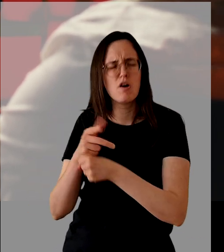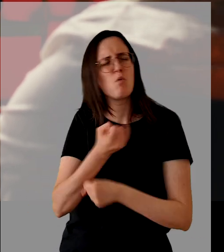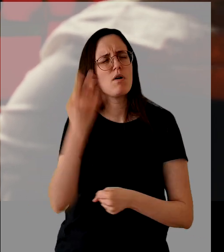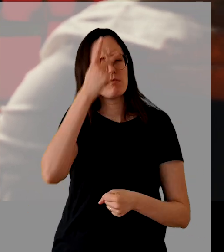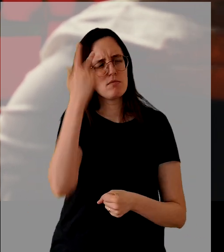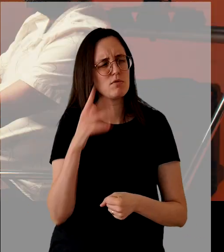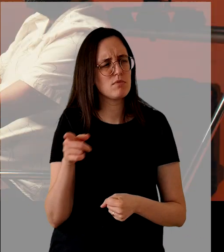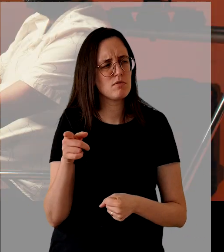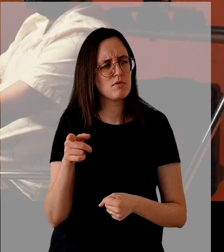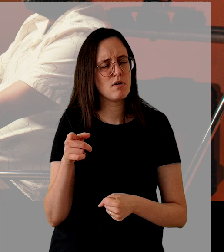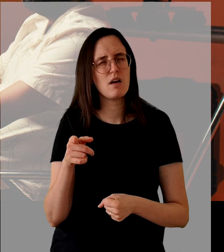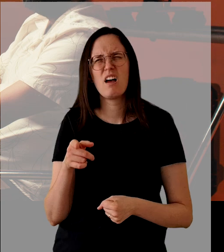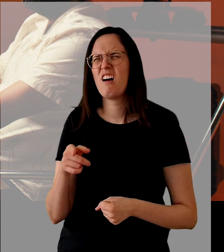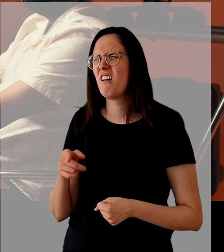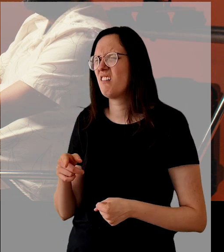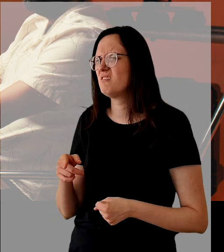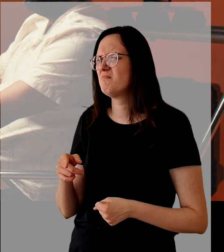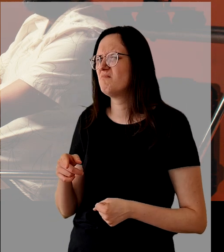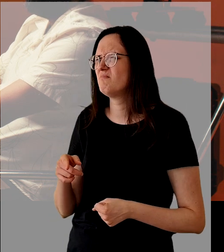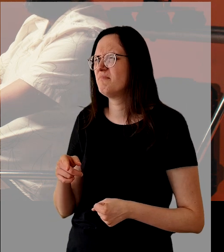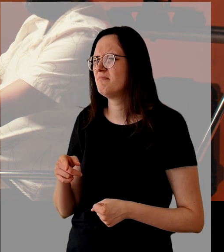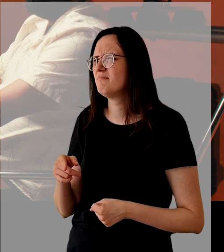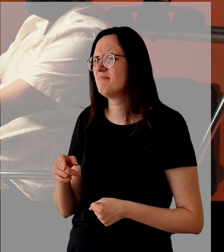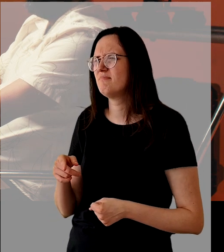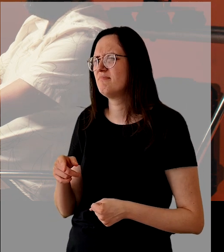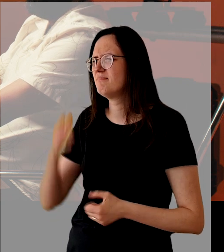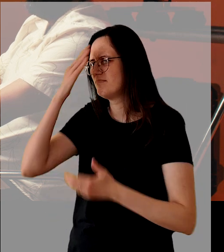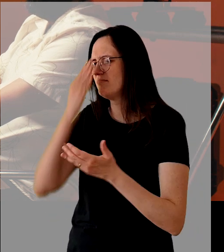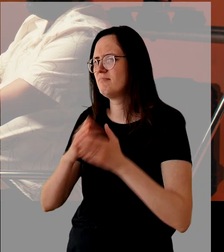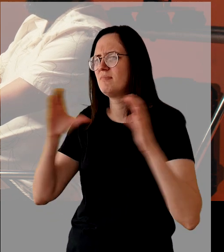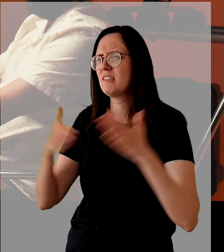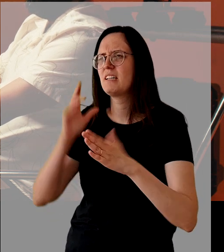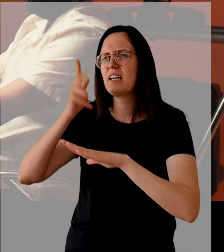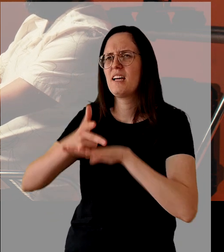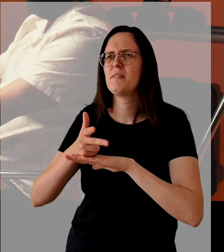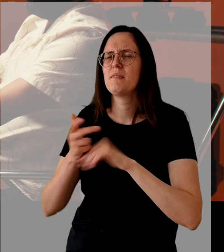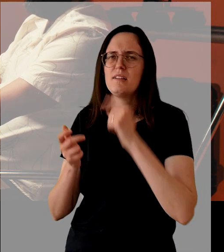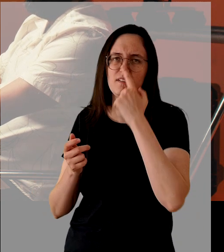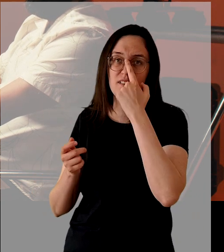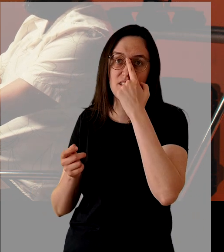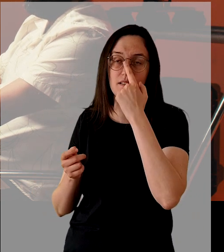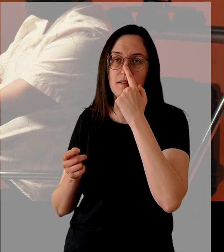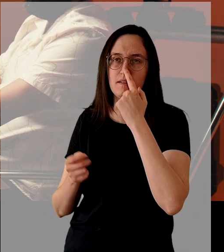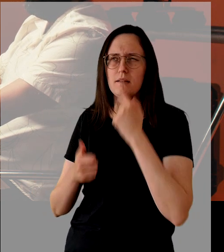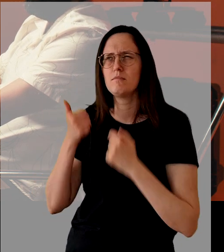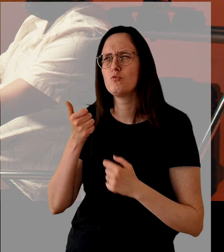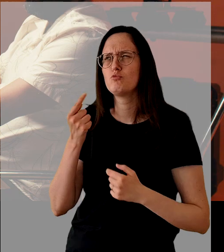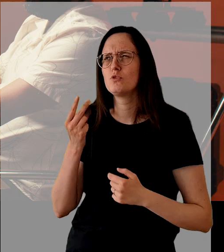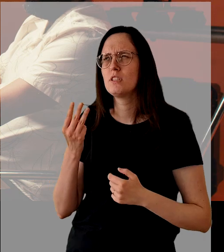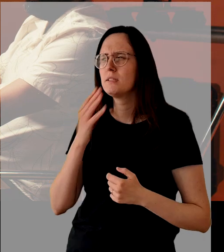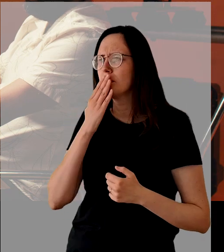grande? Cara, às vezes, se pegar a equipe de câmera, primeiro, segundo,